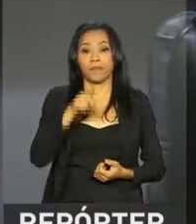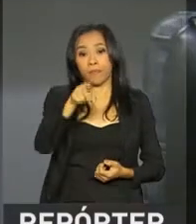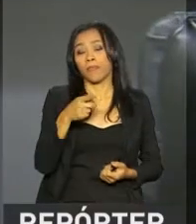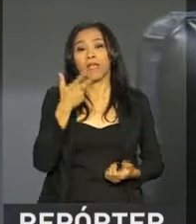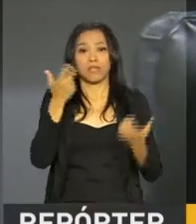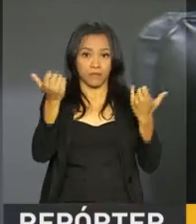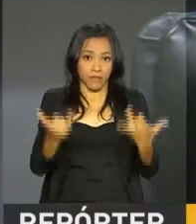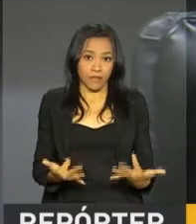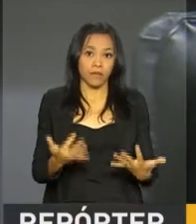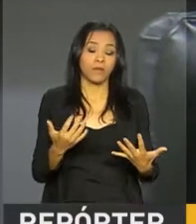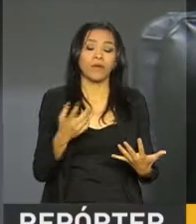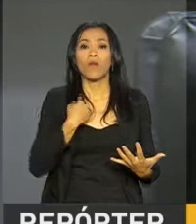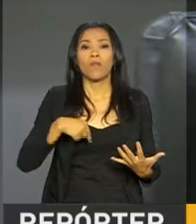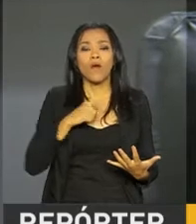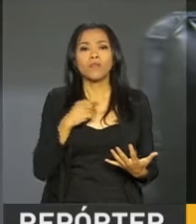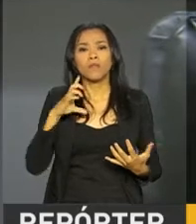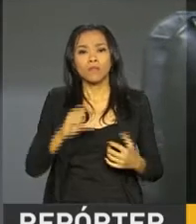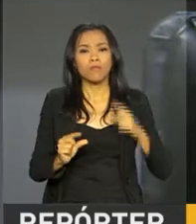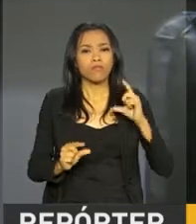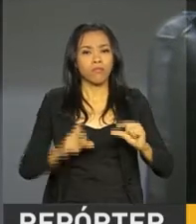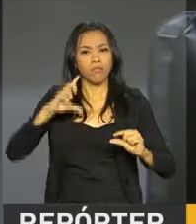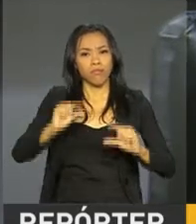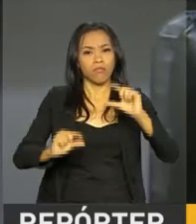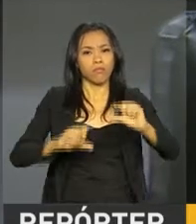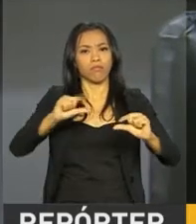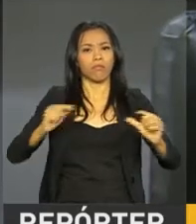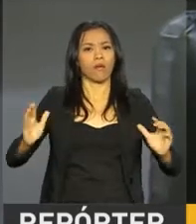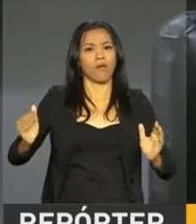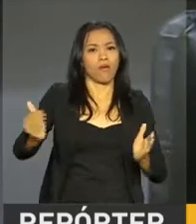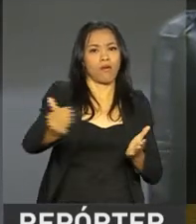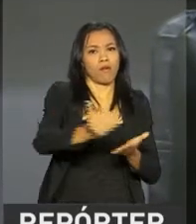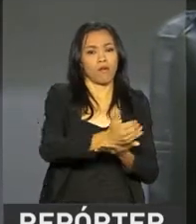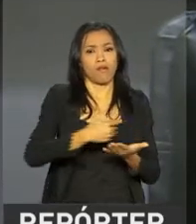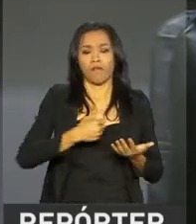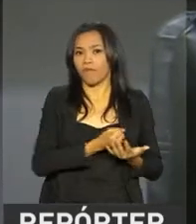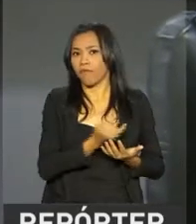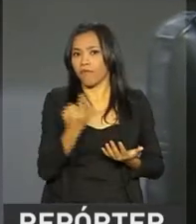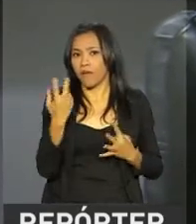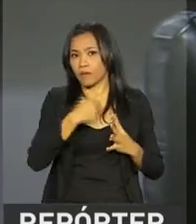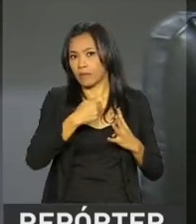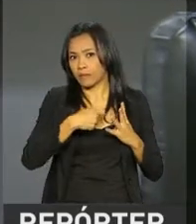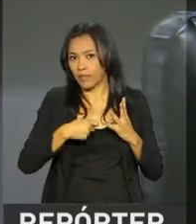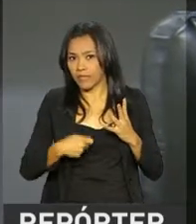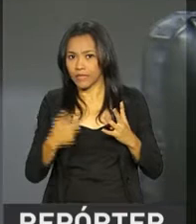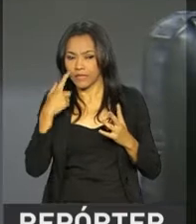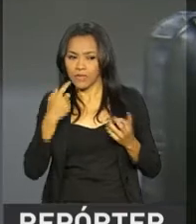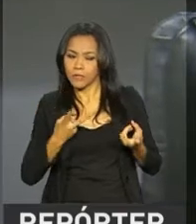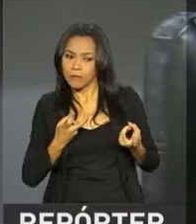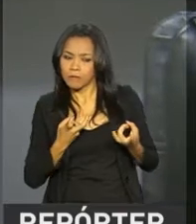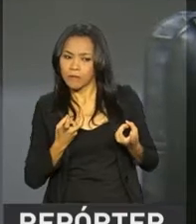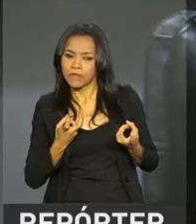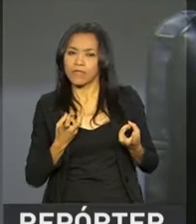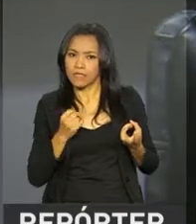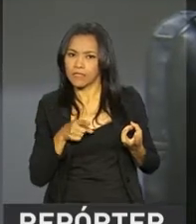observamos foi uma reação gradual da receita, que nós ficamos aqui vários meses para ter certeza e confirmar, que de